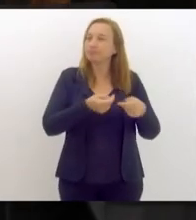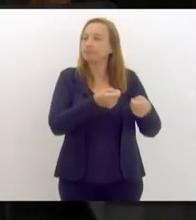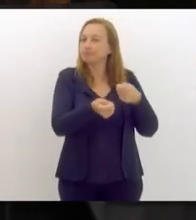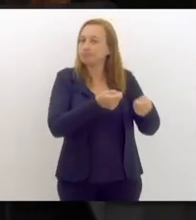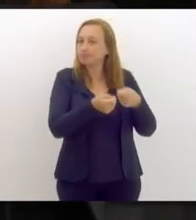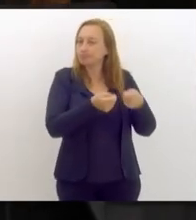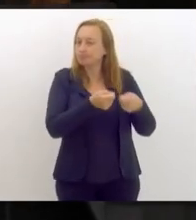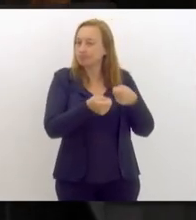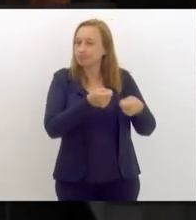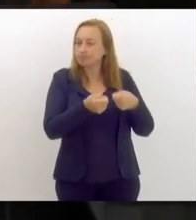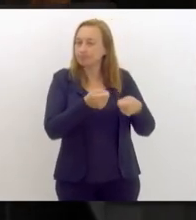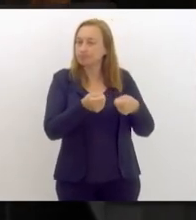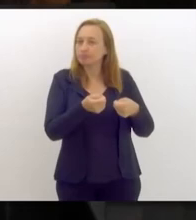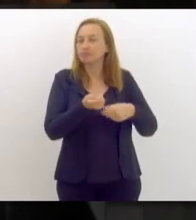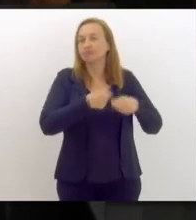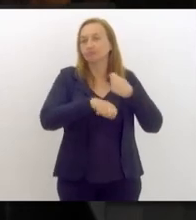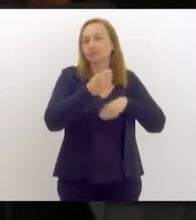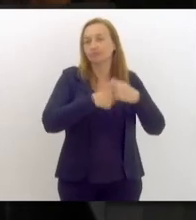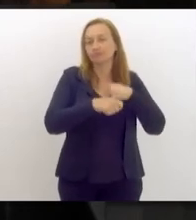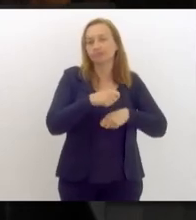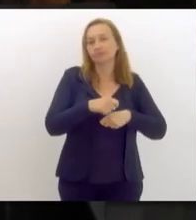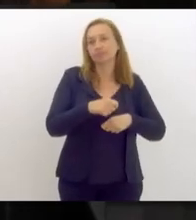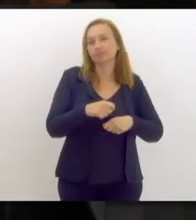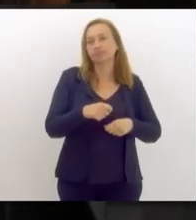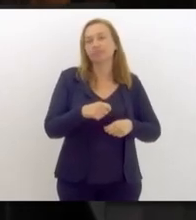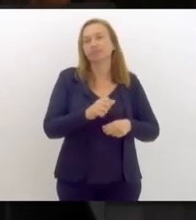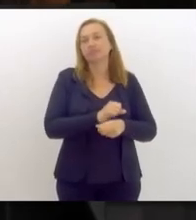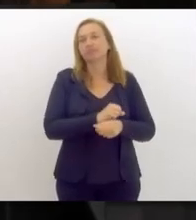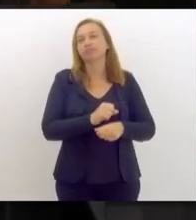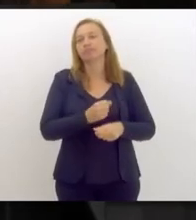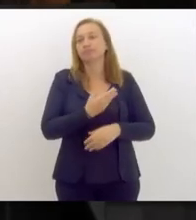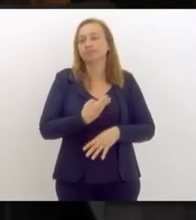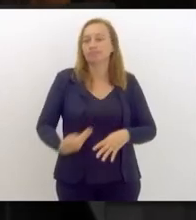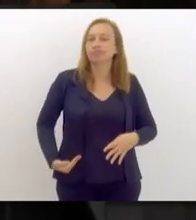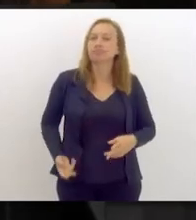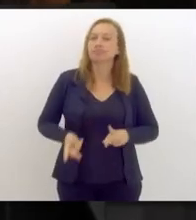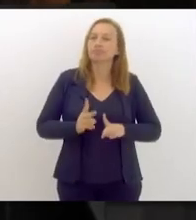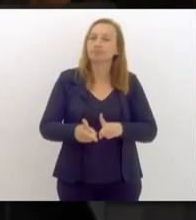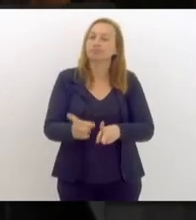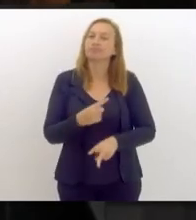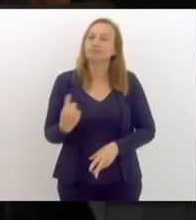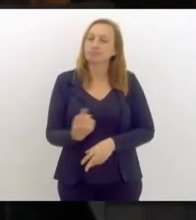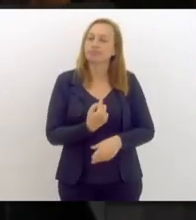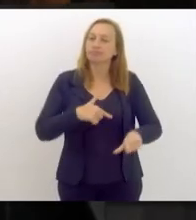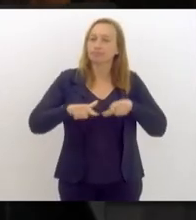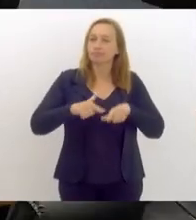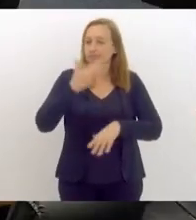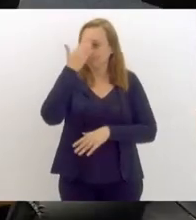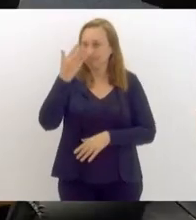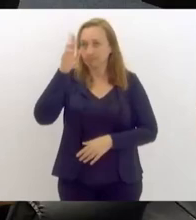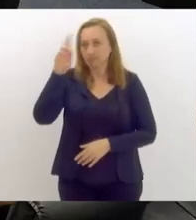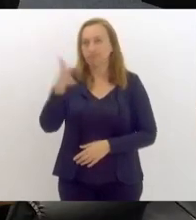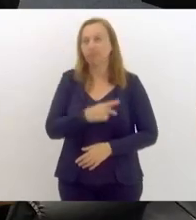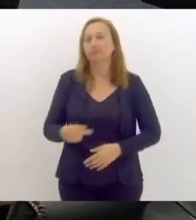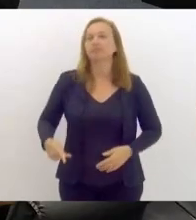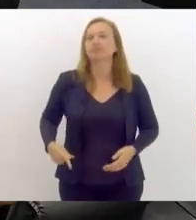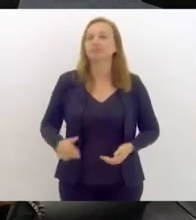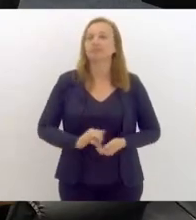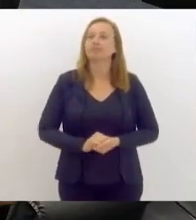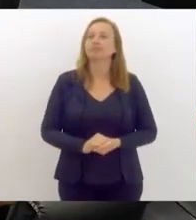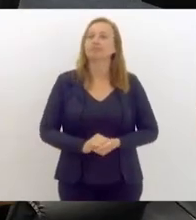externo da administração pública e assim continuaremos na nossa missão Muito obrigado senhor presidente